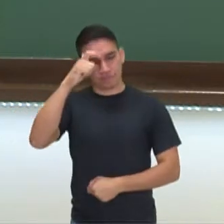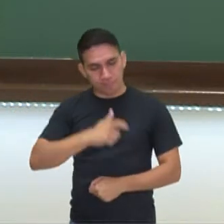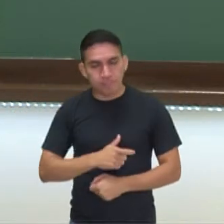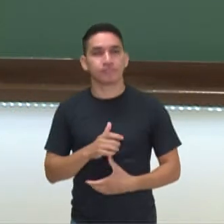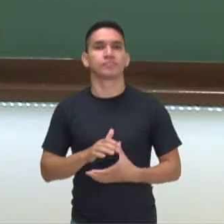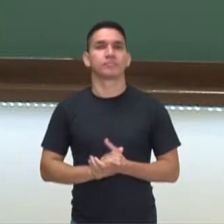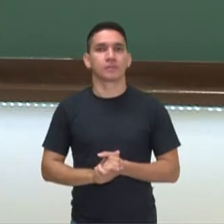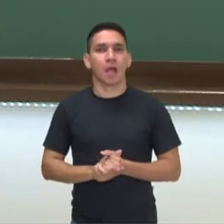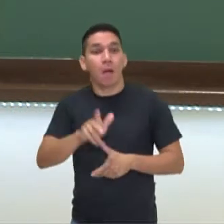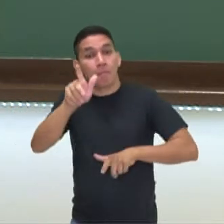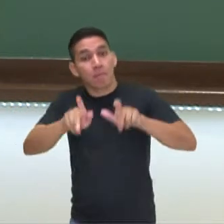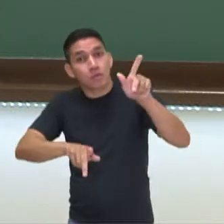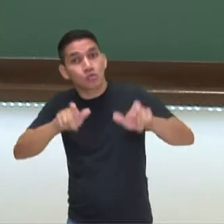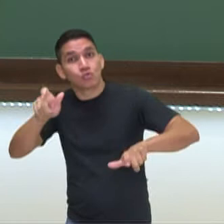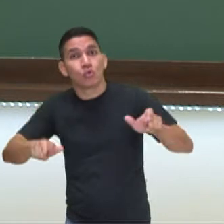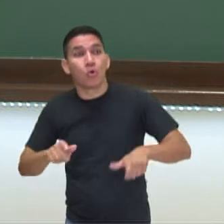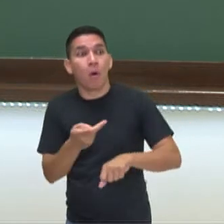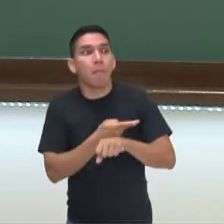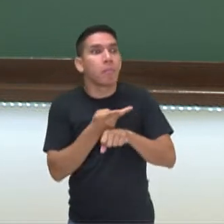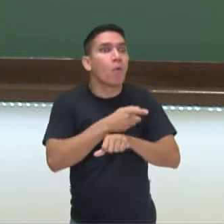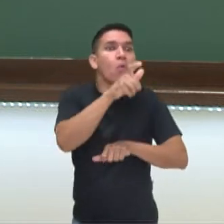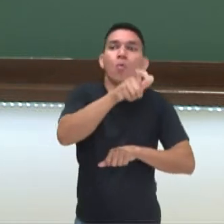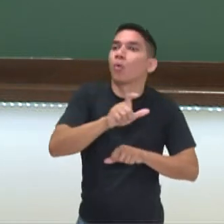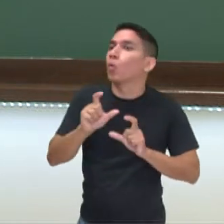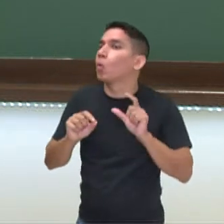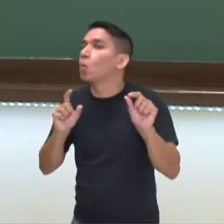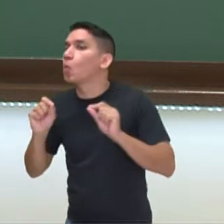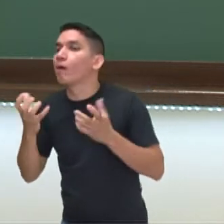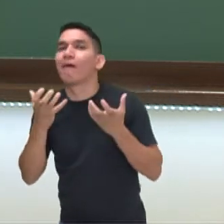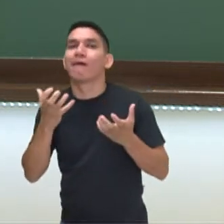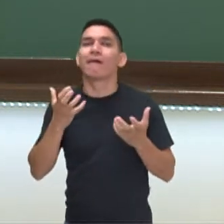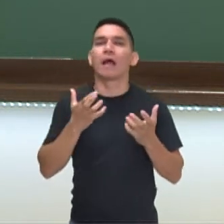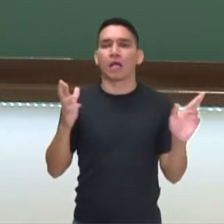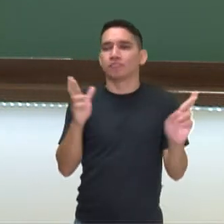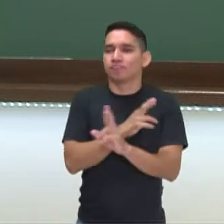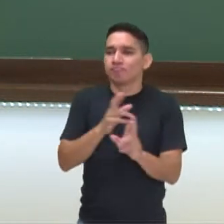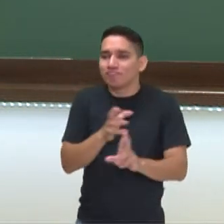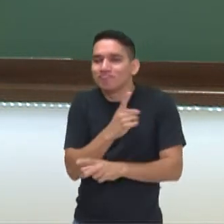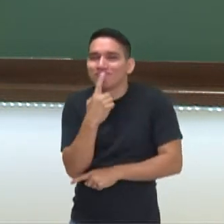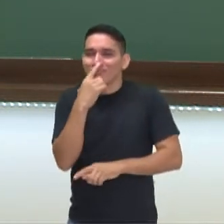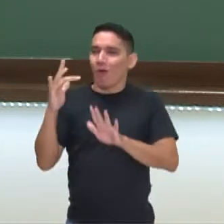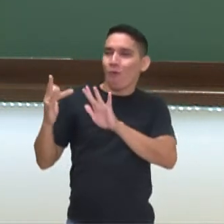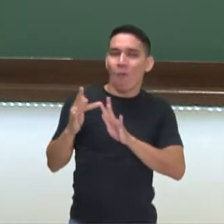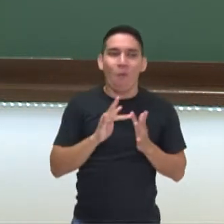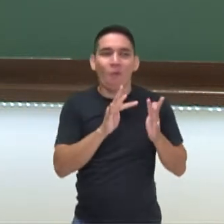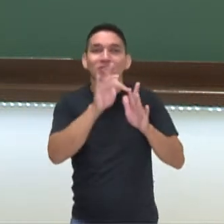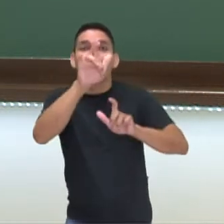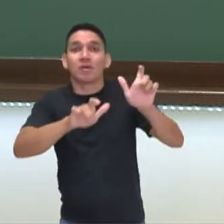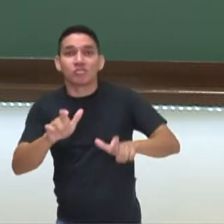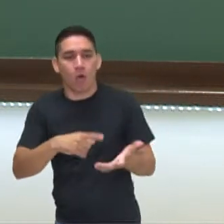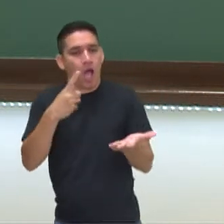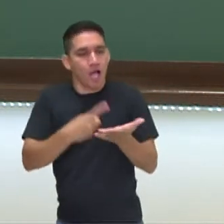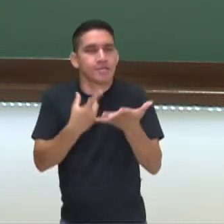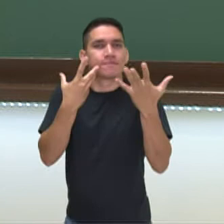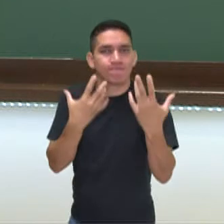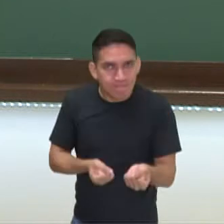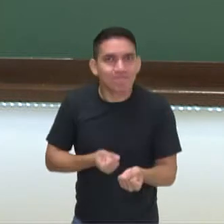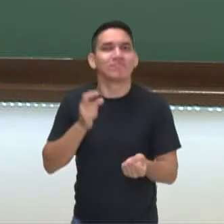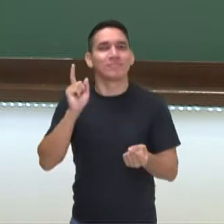pessoas procuram nas outras pessoas, né? A gente quer se relacionar com pessoas compromissadas e com